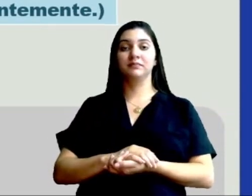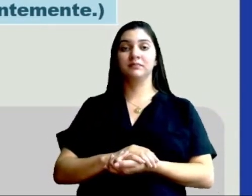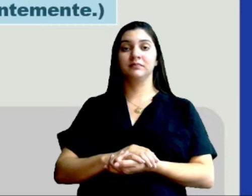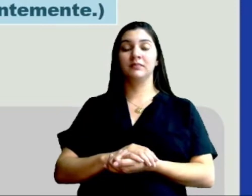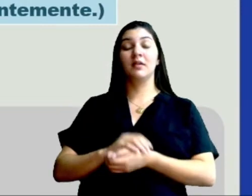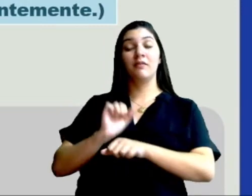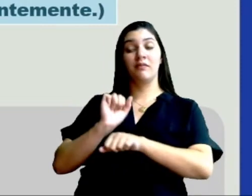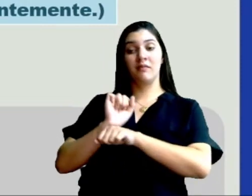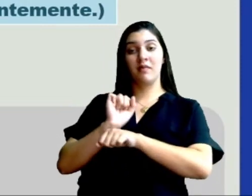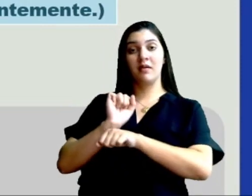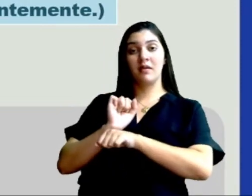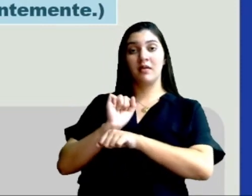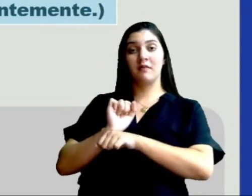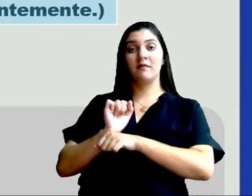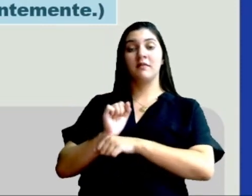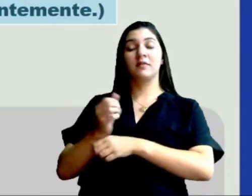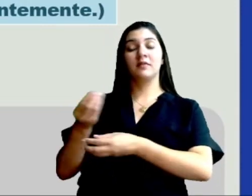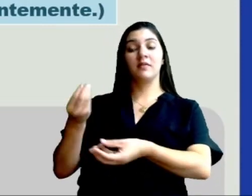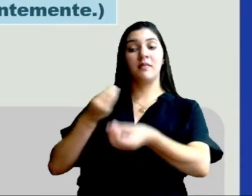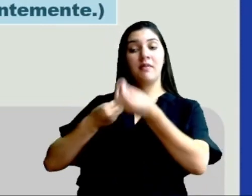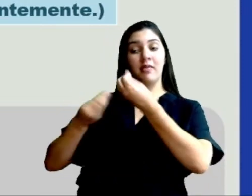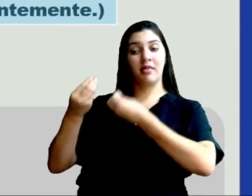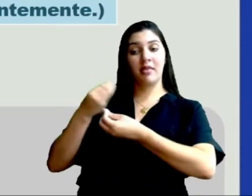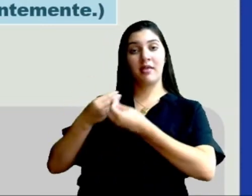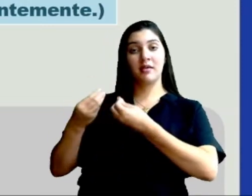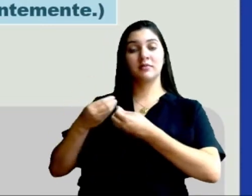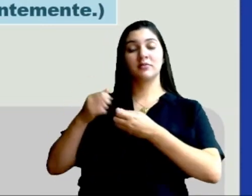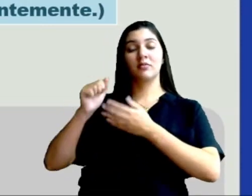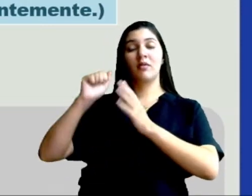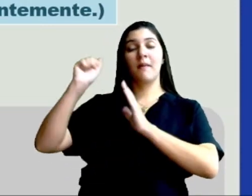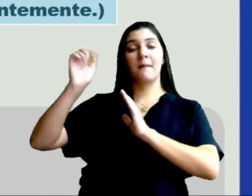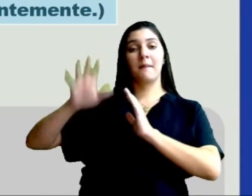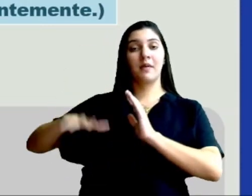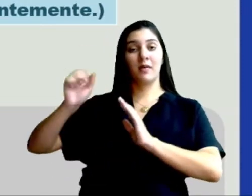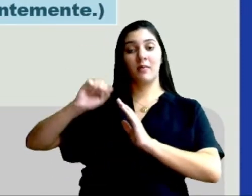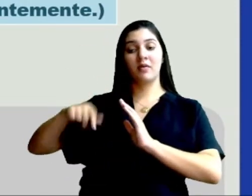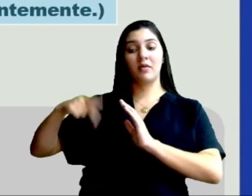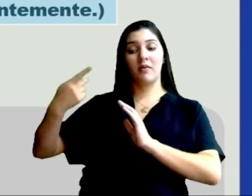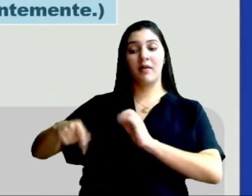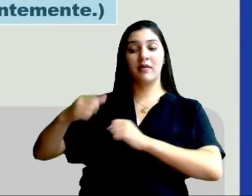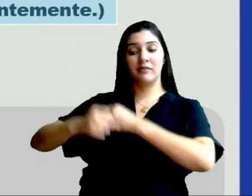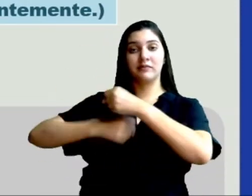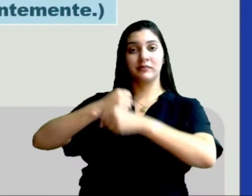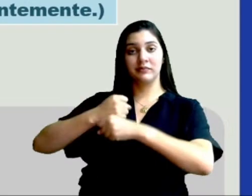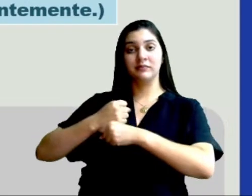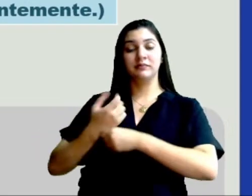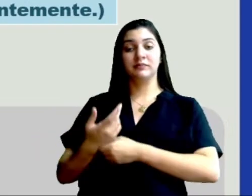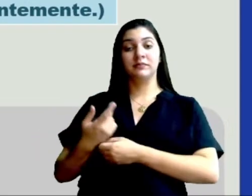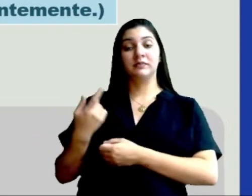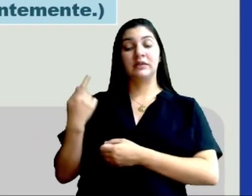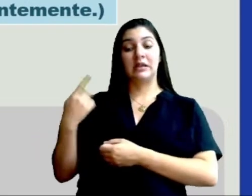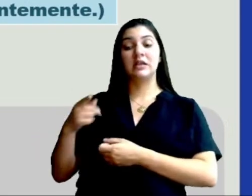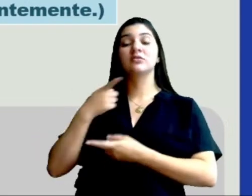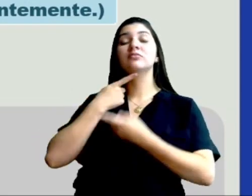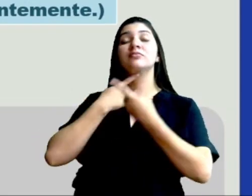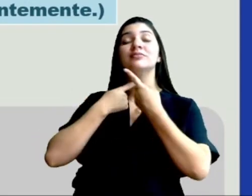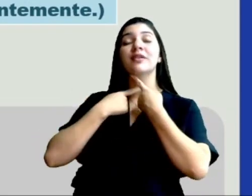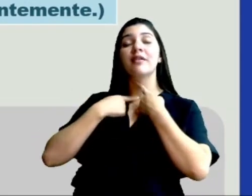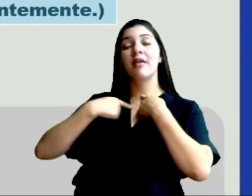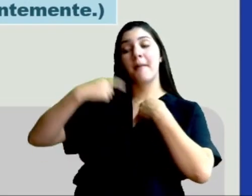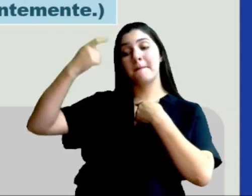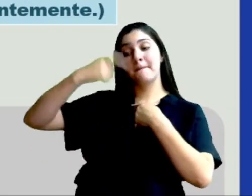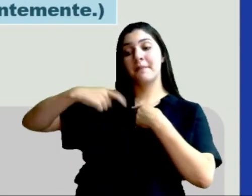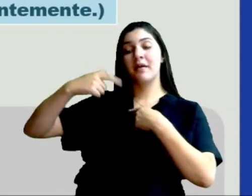ano. Esperava que oferecesse uma promoção este ano. Então, esse era um desejo meu.